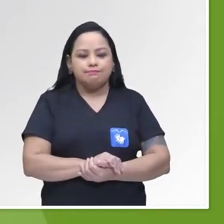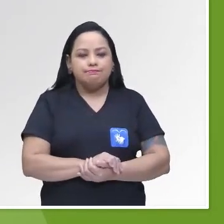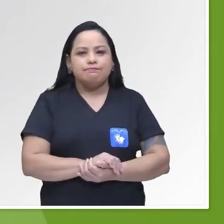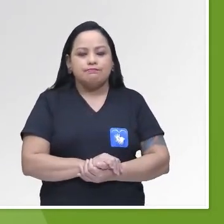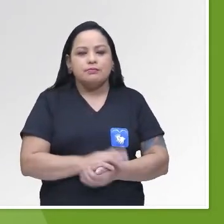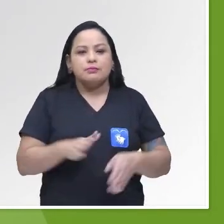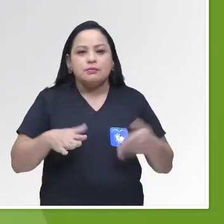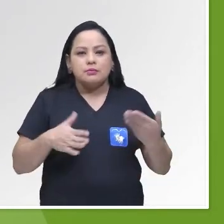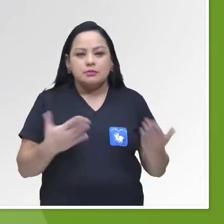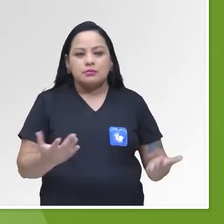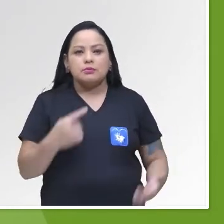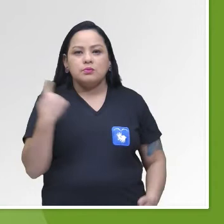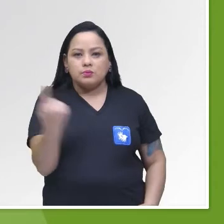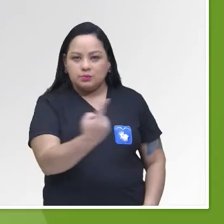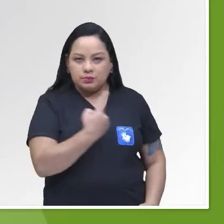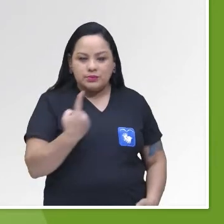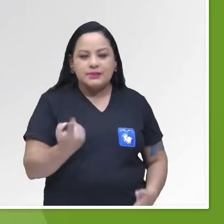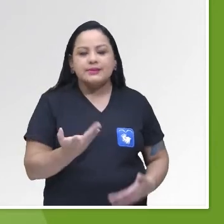Então, a gente